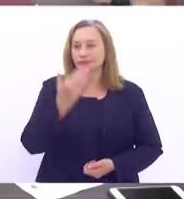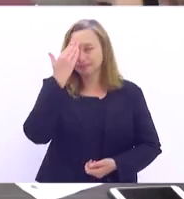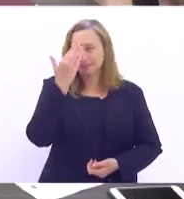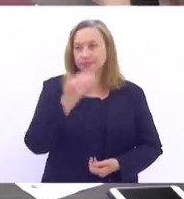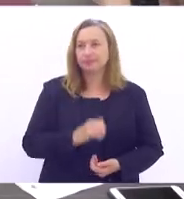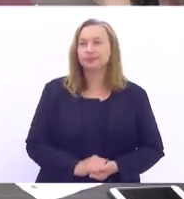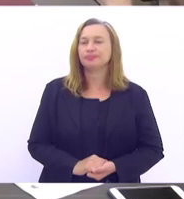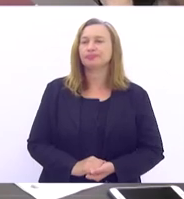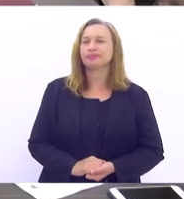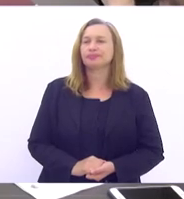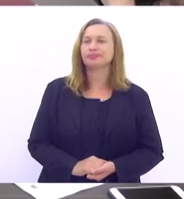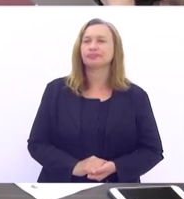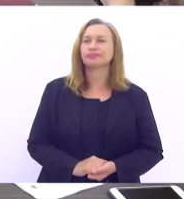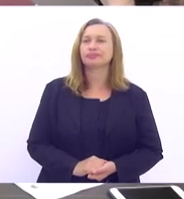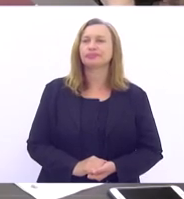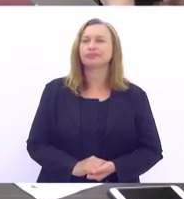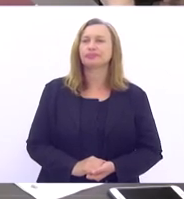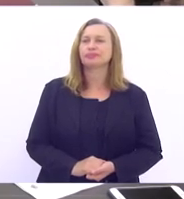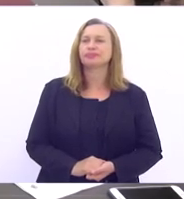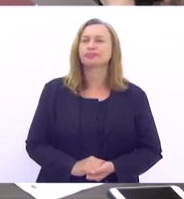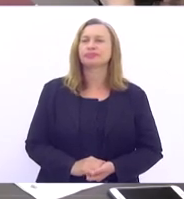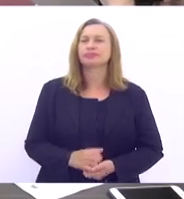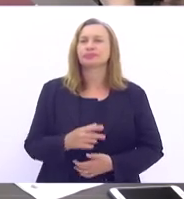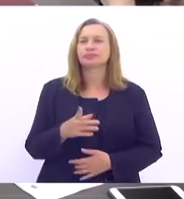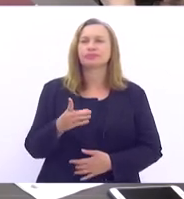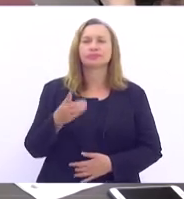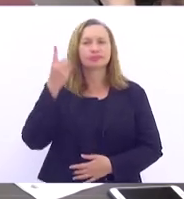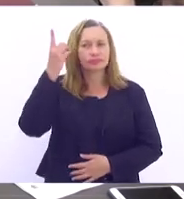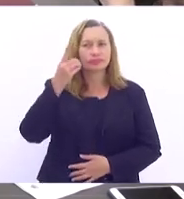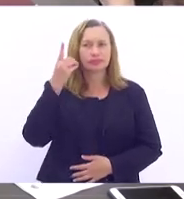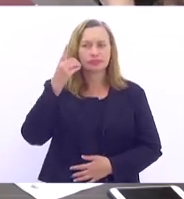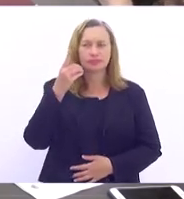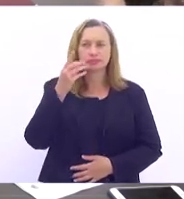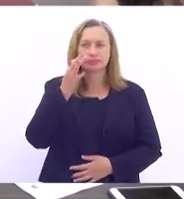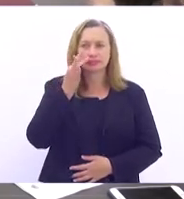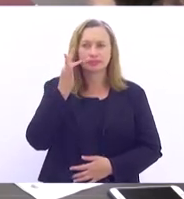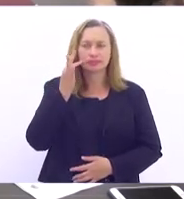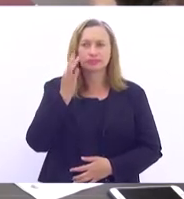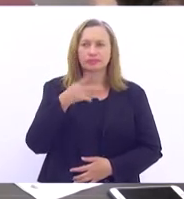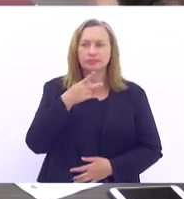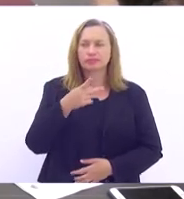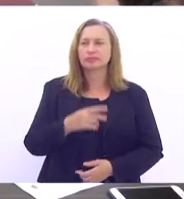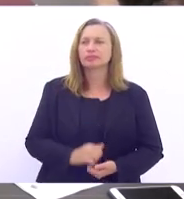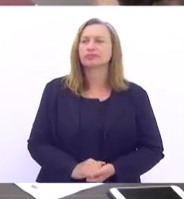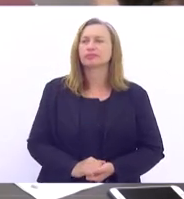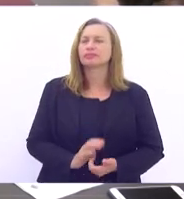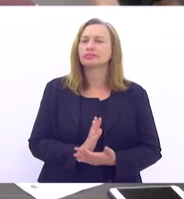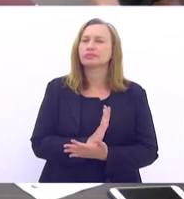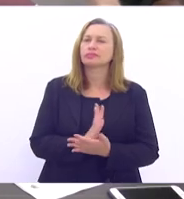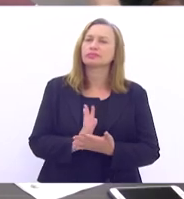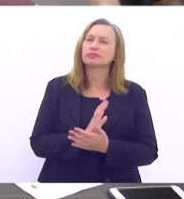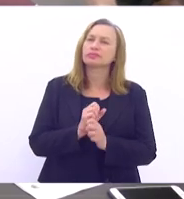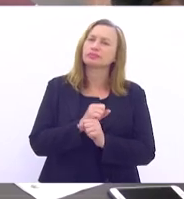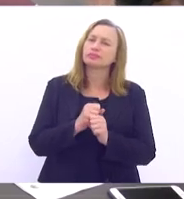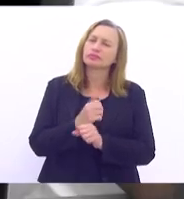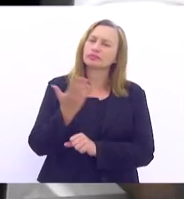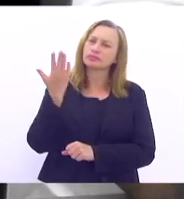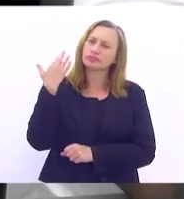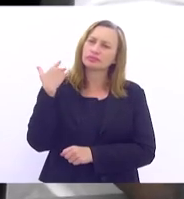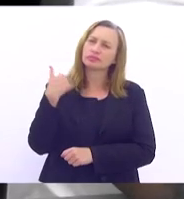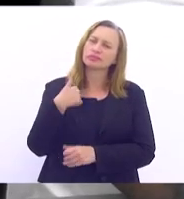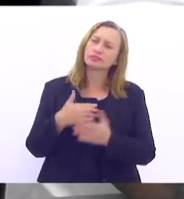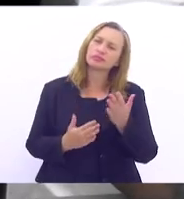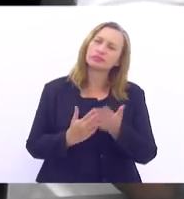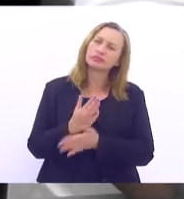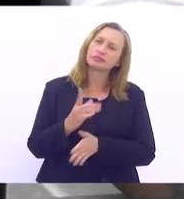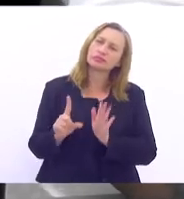Presidente, pequena parte aqui ao deputado Serafini. Eu, há muitos anos atrás, estava aprovando uma